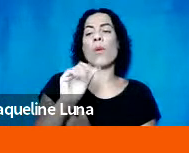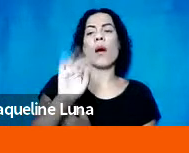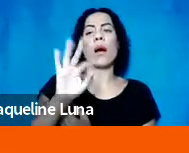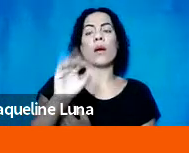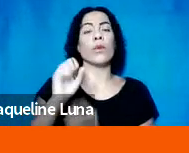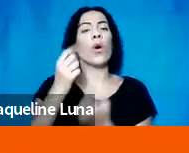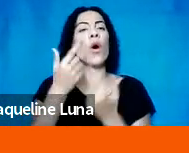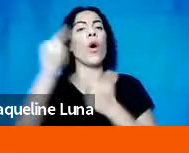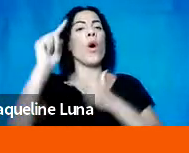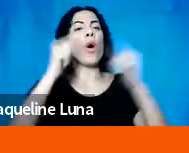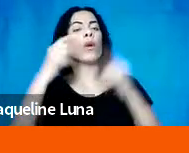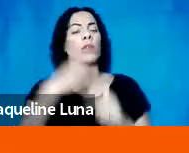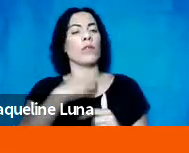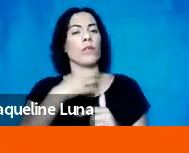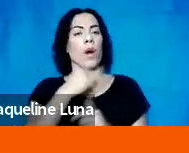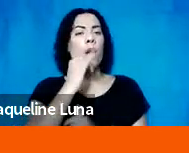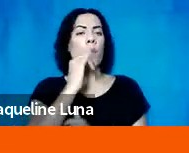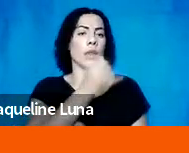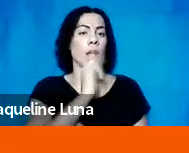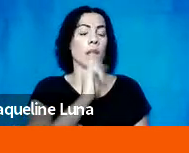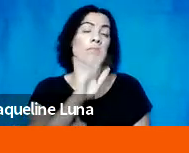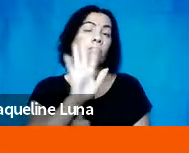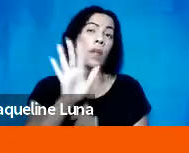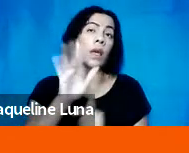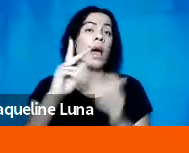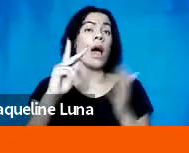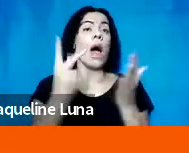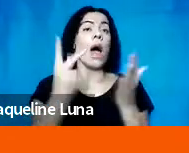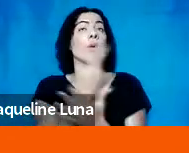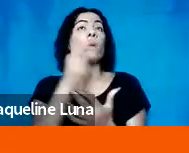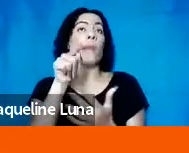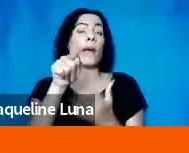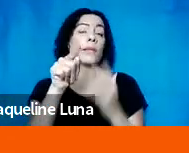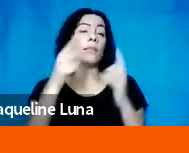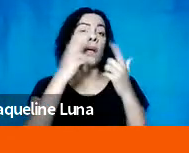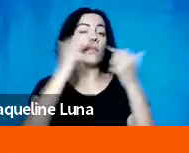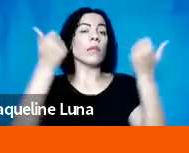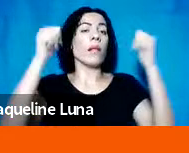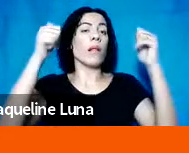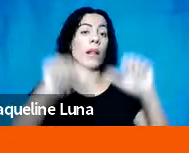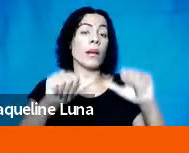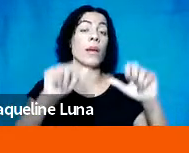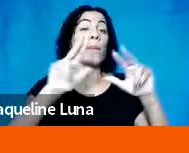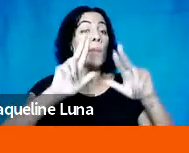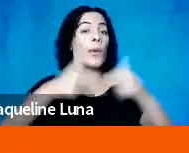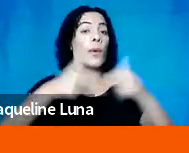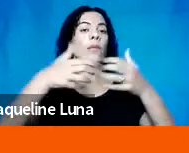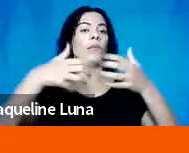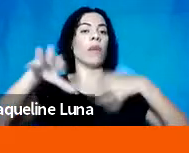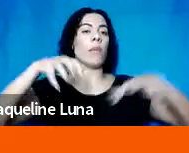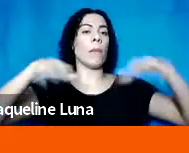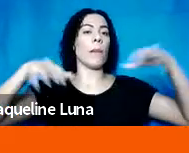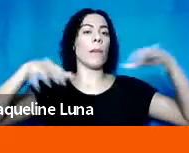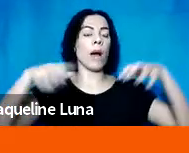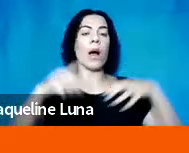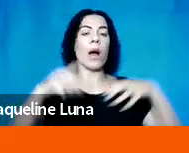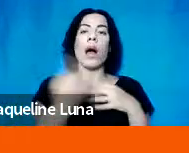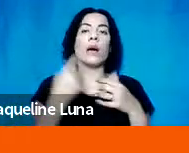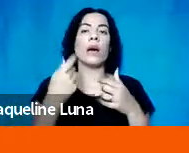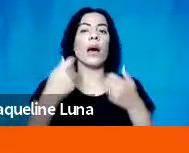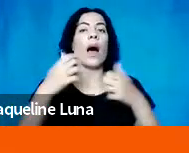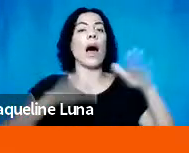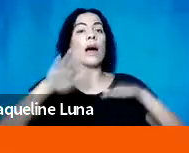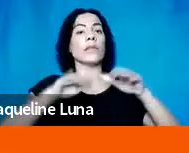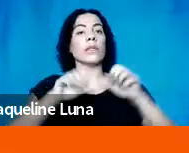houve um empobrecimento, faz parte da tal polarização, né? A gente, de repente, está defendendo cegamente